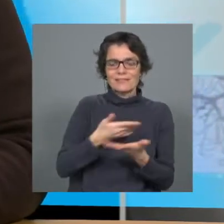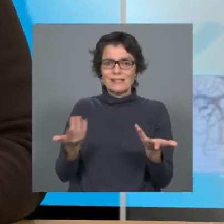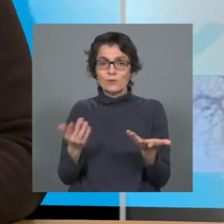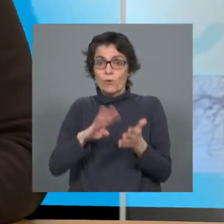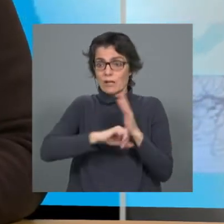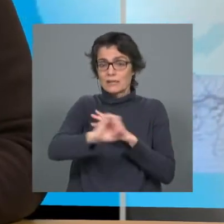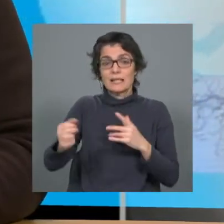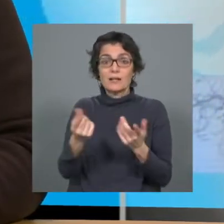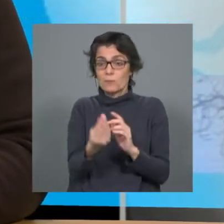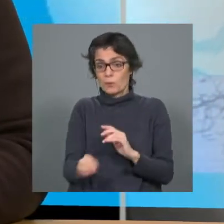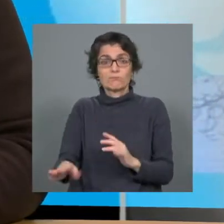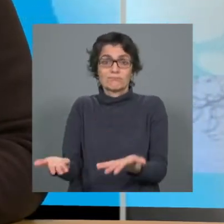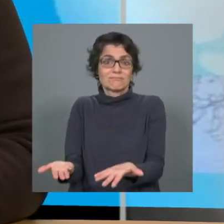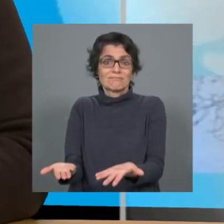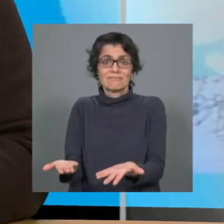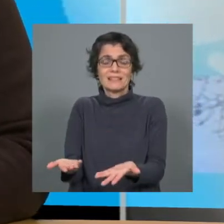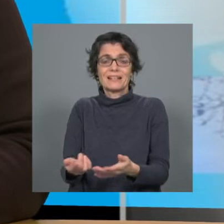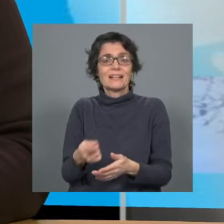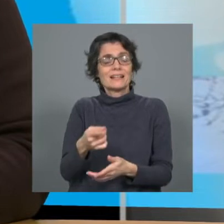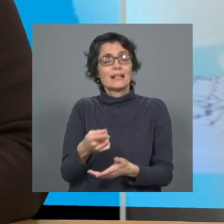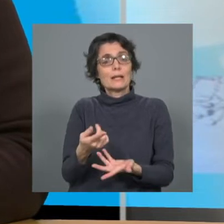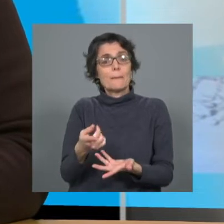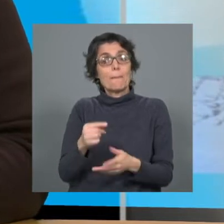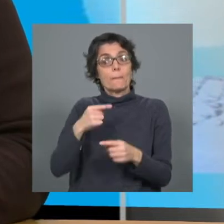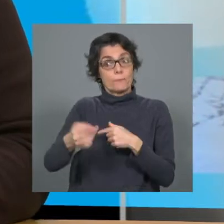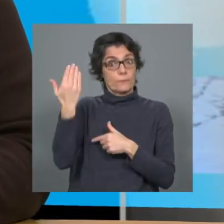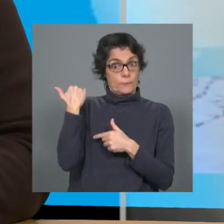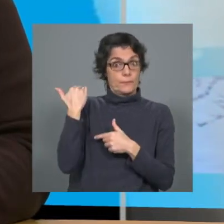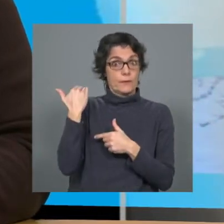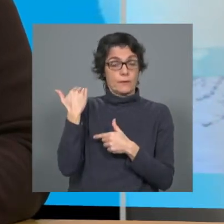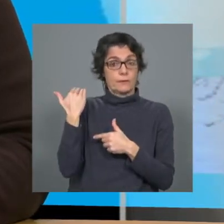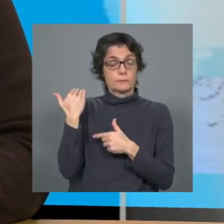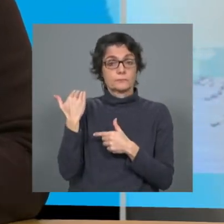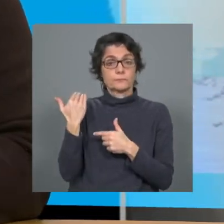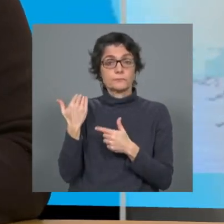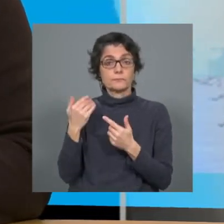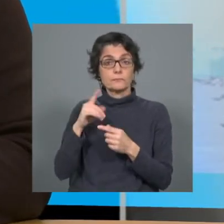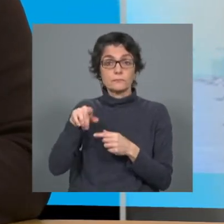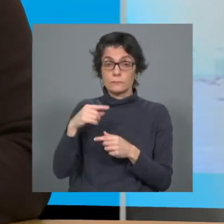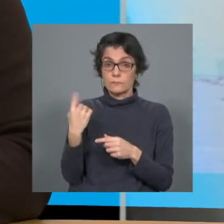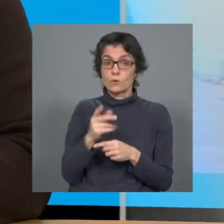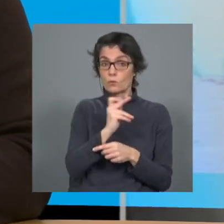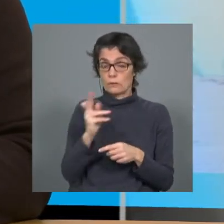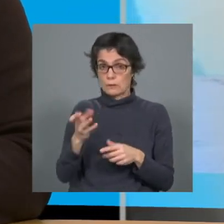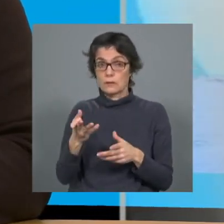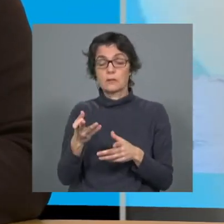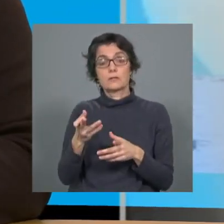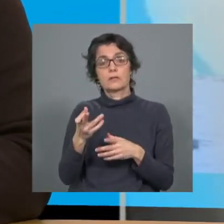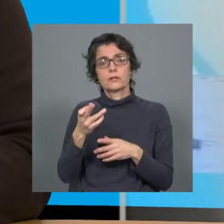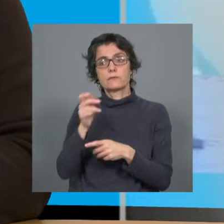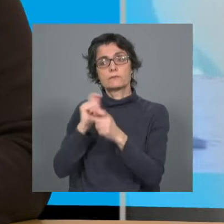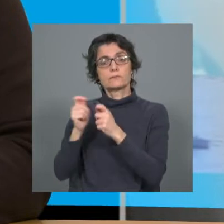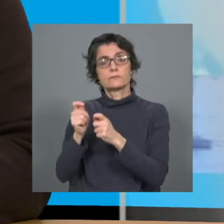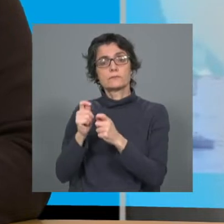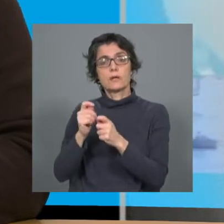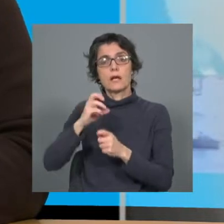pequeninos. Mas na semana passada, nós, a Renascença Pública, entrevistámos a Maria Emília Brederode,